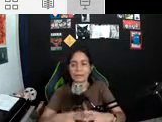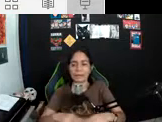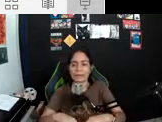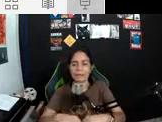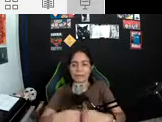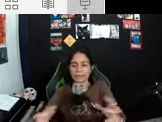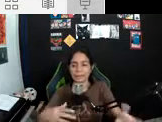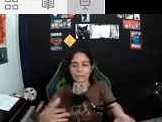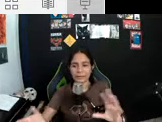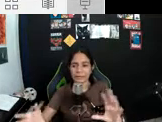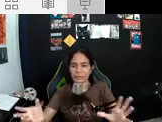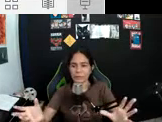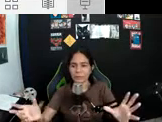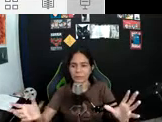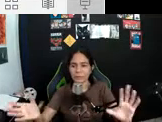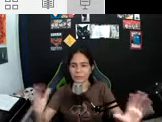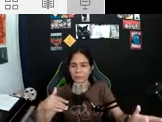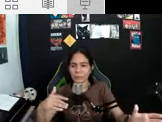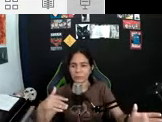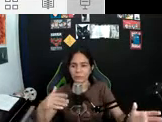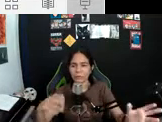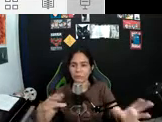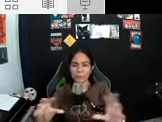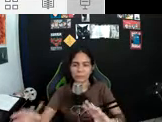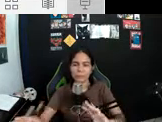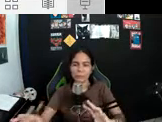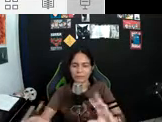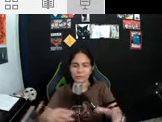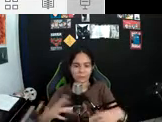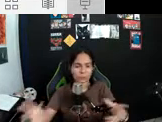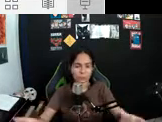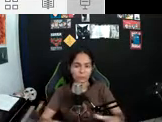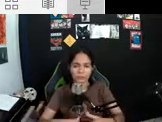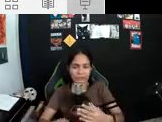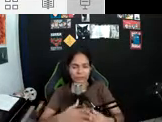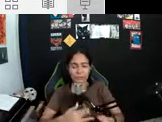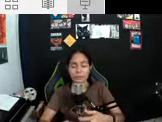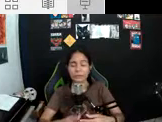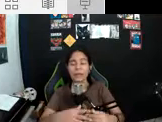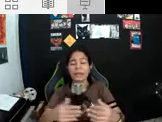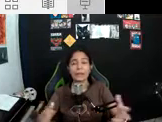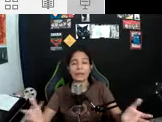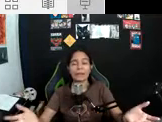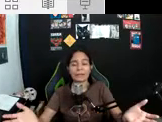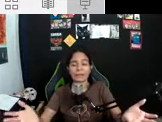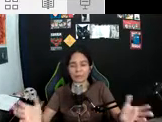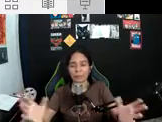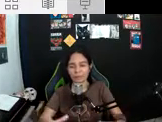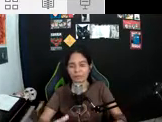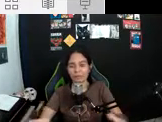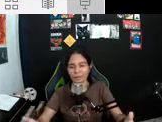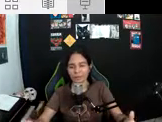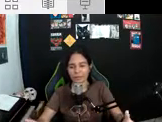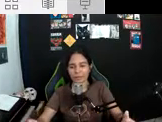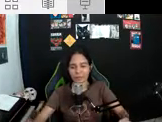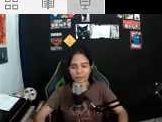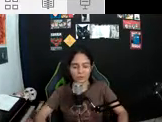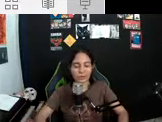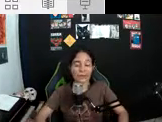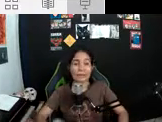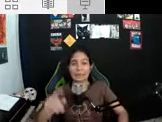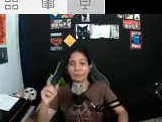paciente, né? Mas independente se ele tivesse como profissional ou só como paciente ou como os dois, seja lá o que fosse, né? Ele não poderia estar fazendo